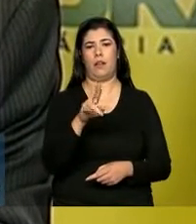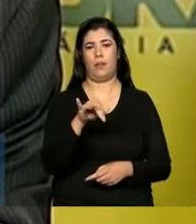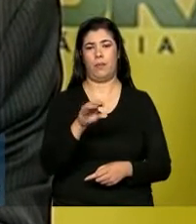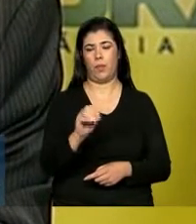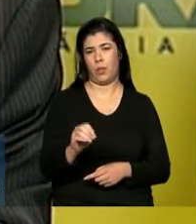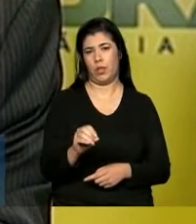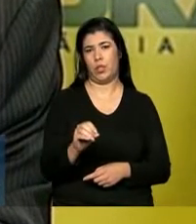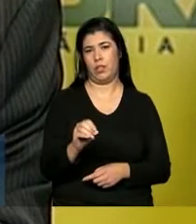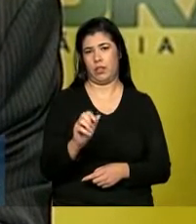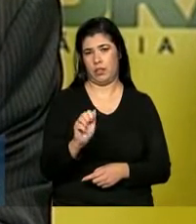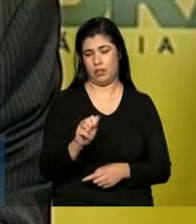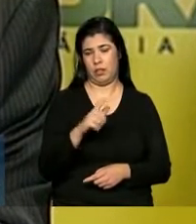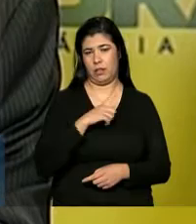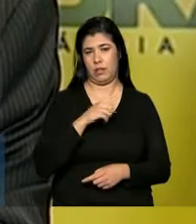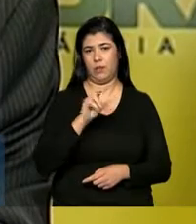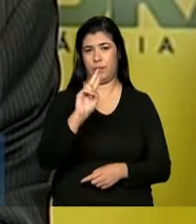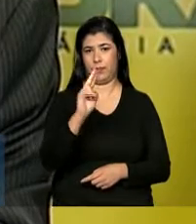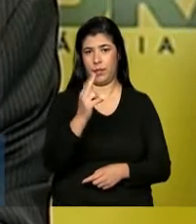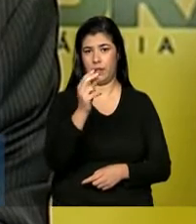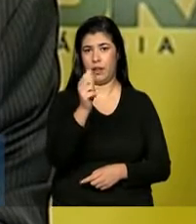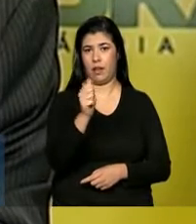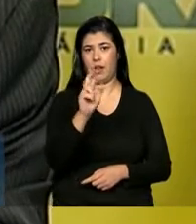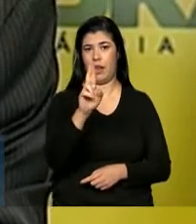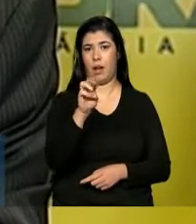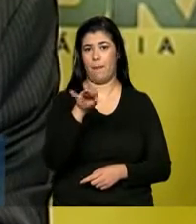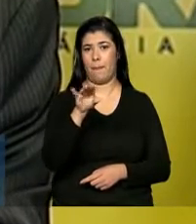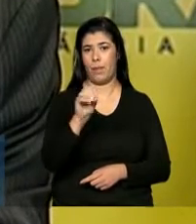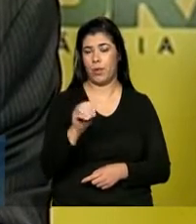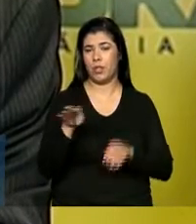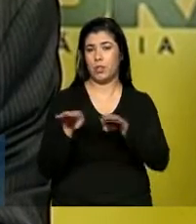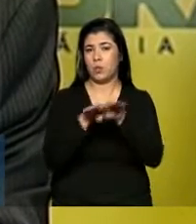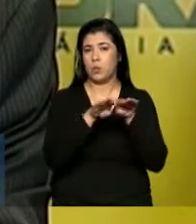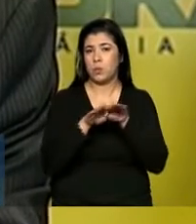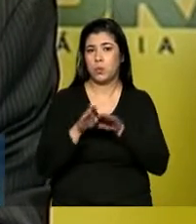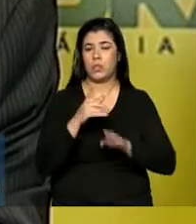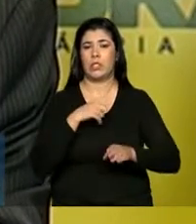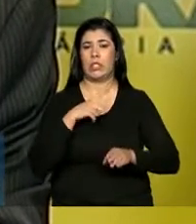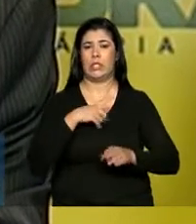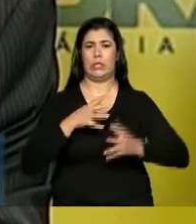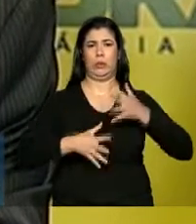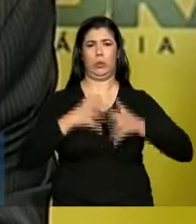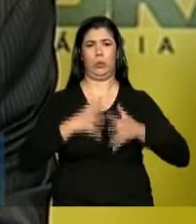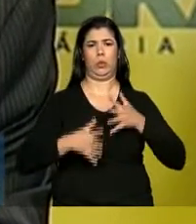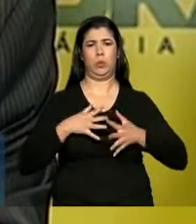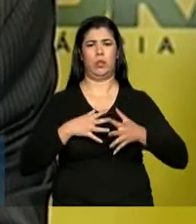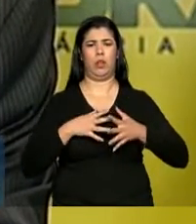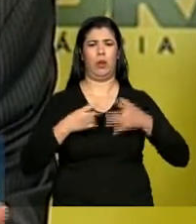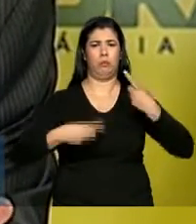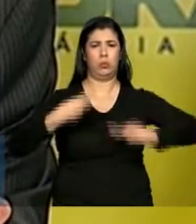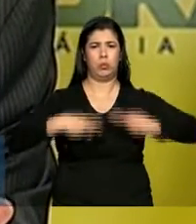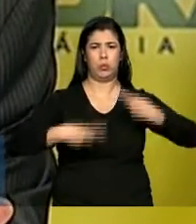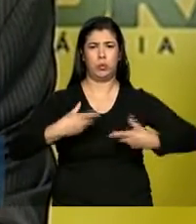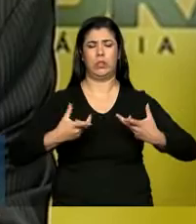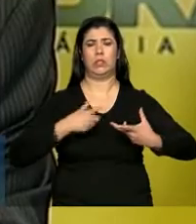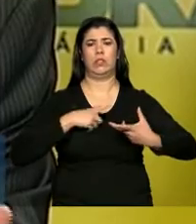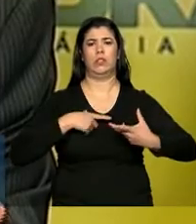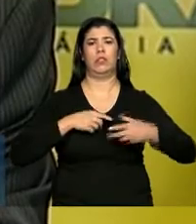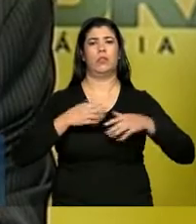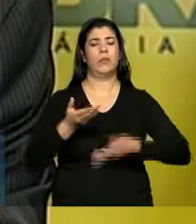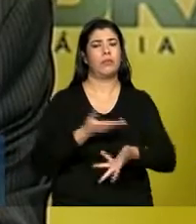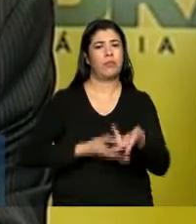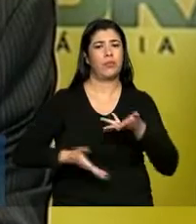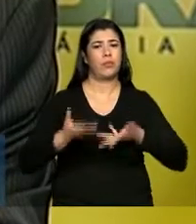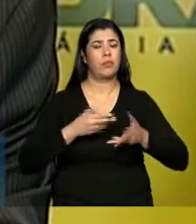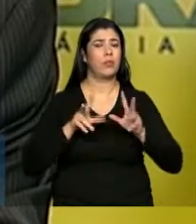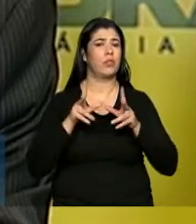tem que fazer que o conflito seja tratado como uma escola de samba trata, como pela